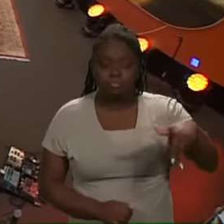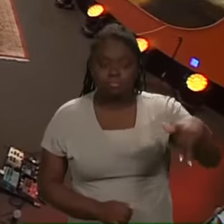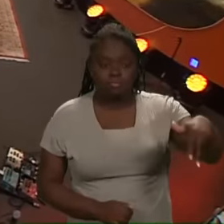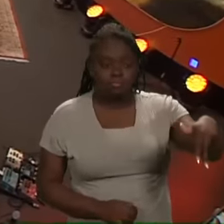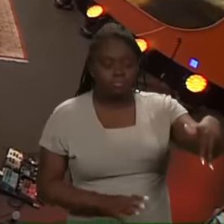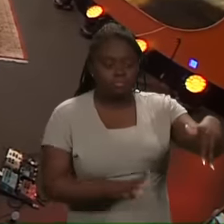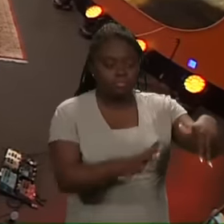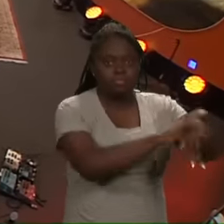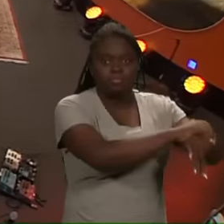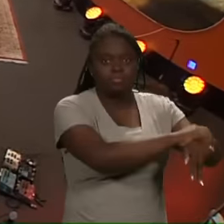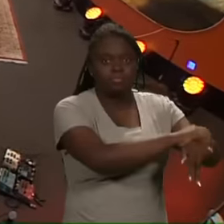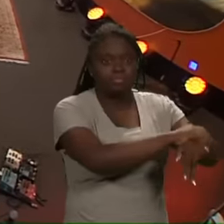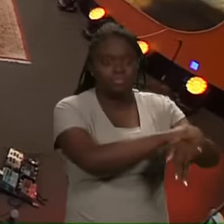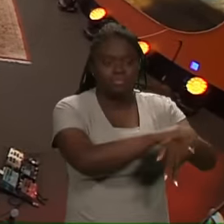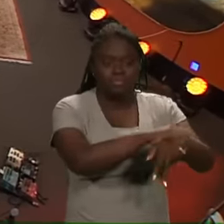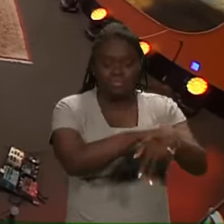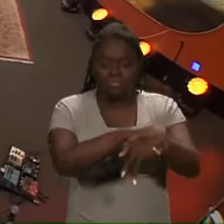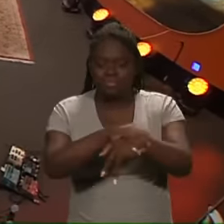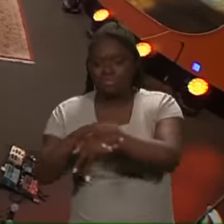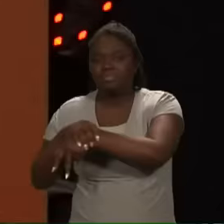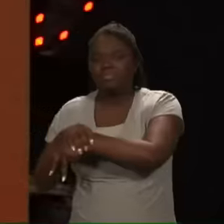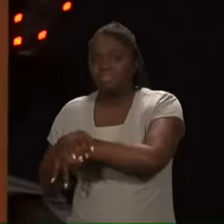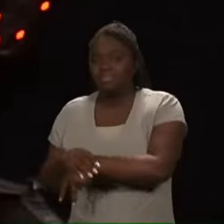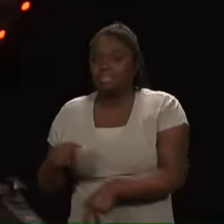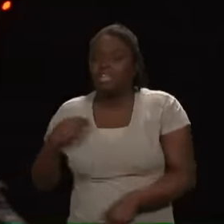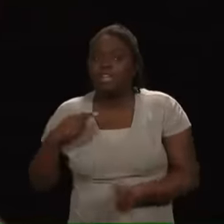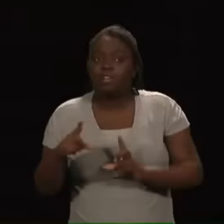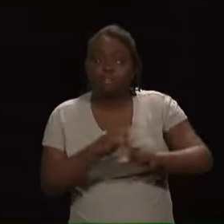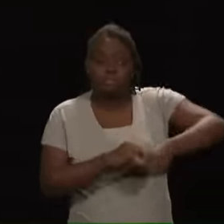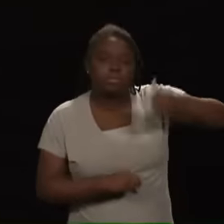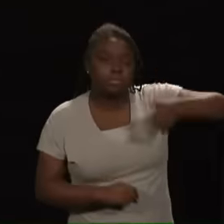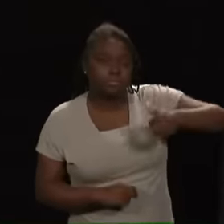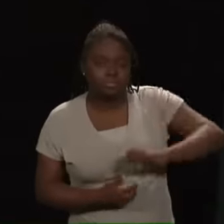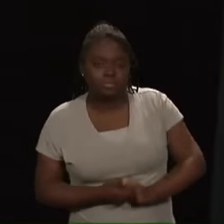ele, só vai sair depois que eu sair.